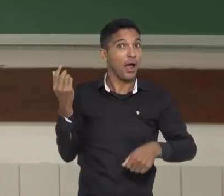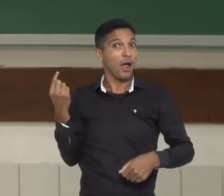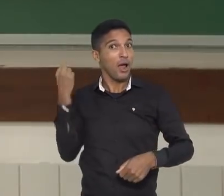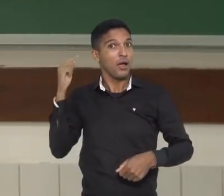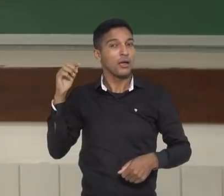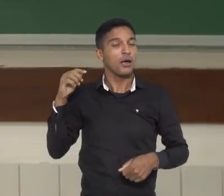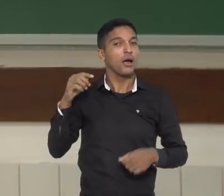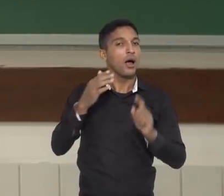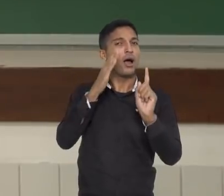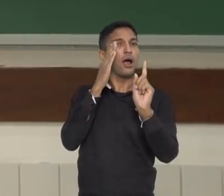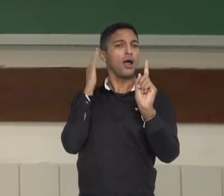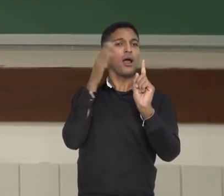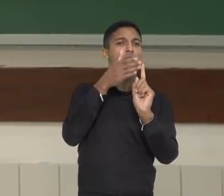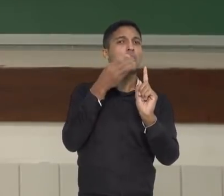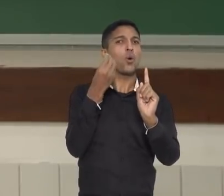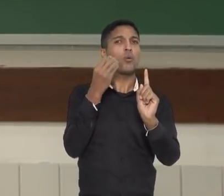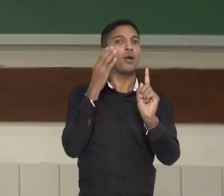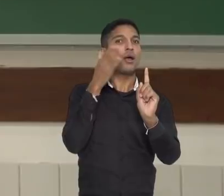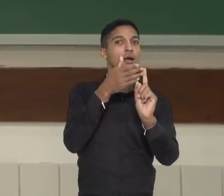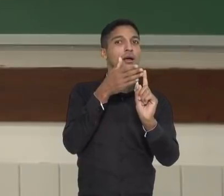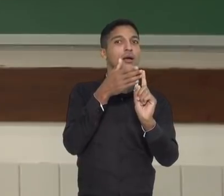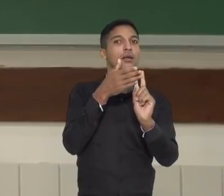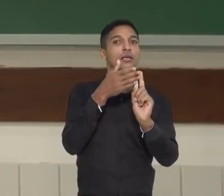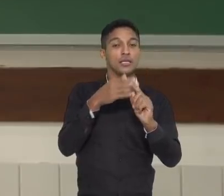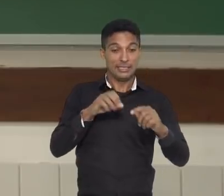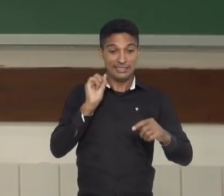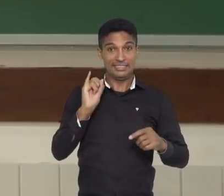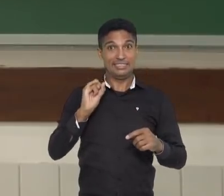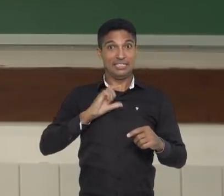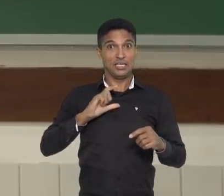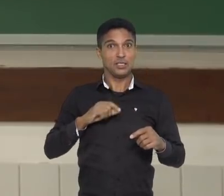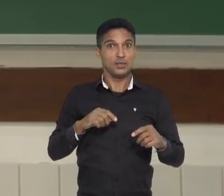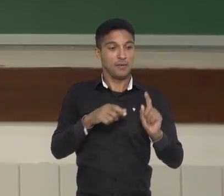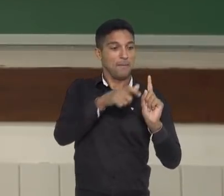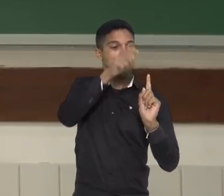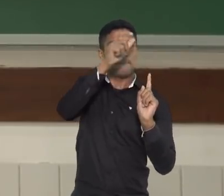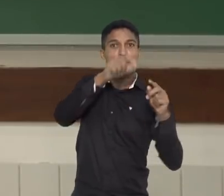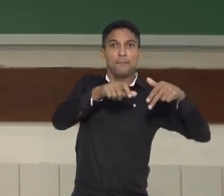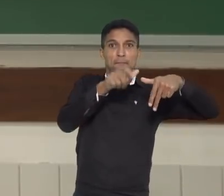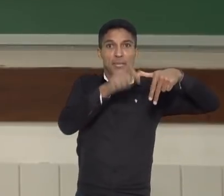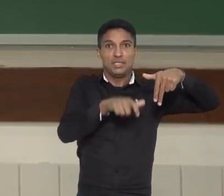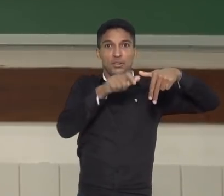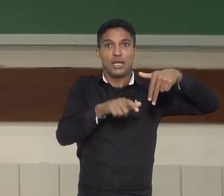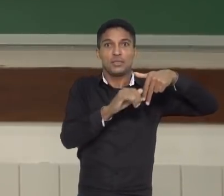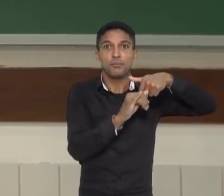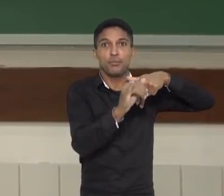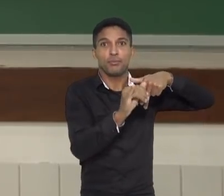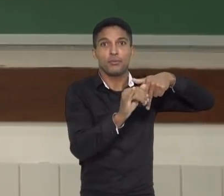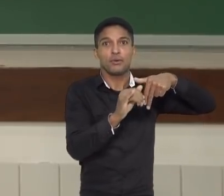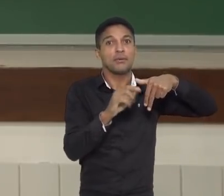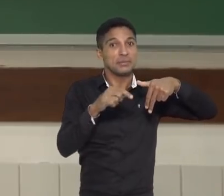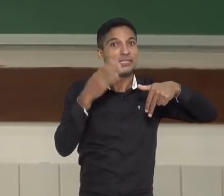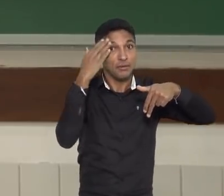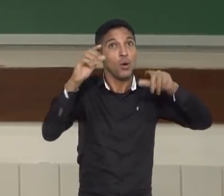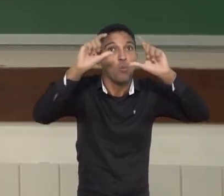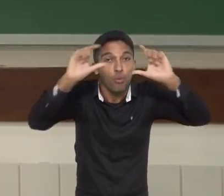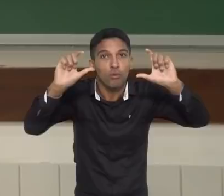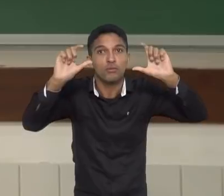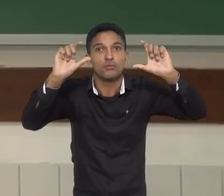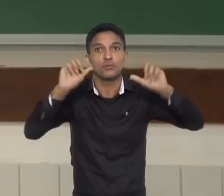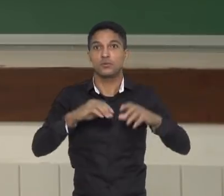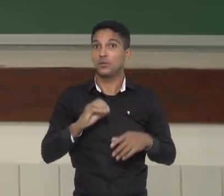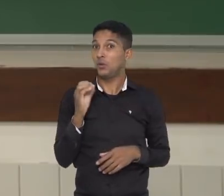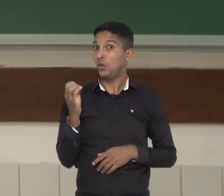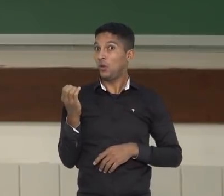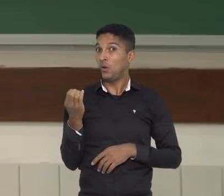que marcar essa fala de alguma forma. A não ser que eu seja o narrador que